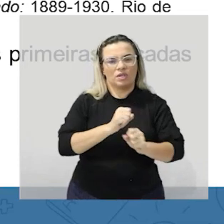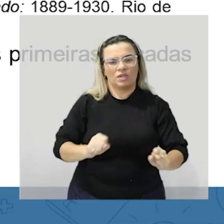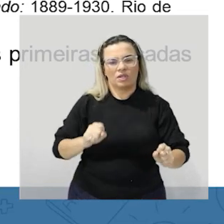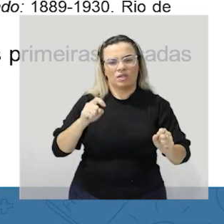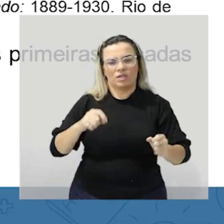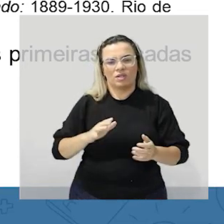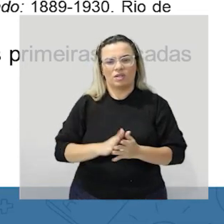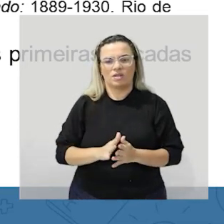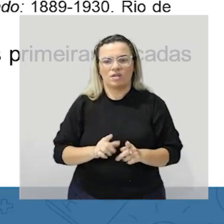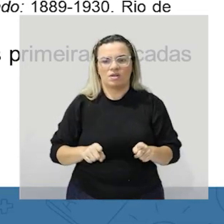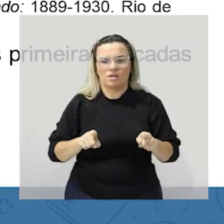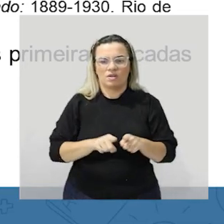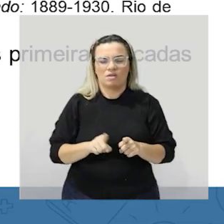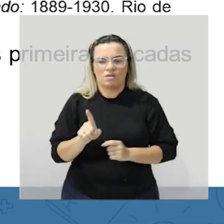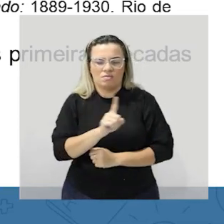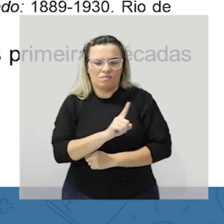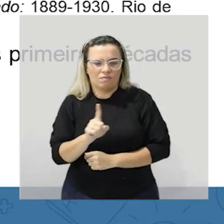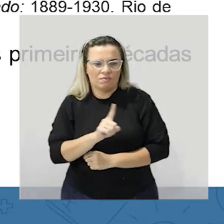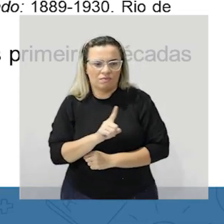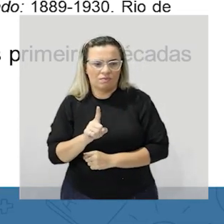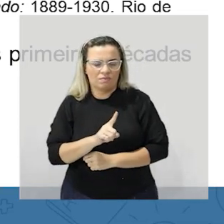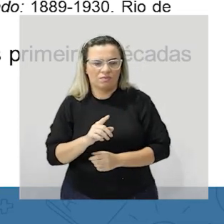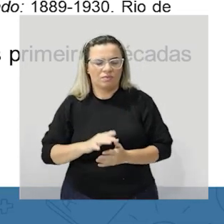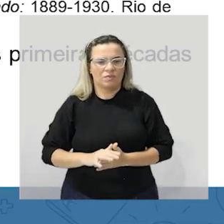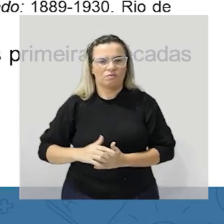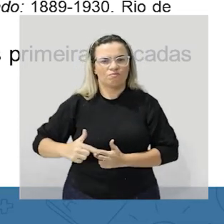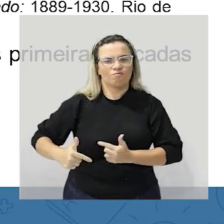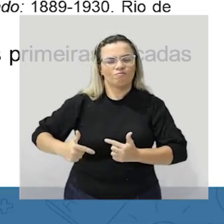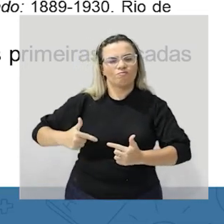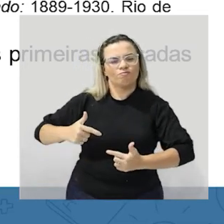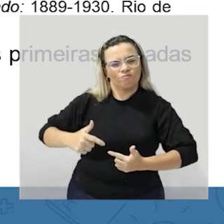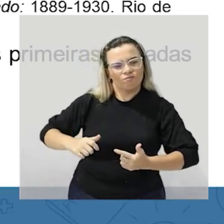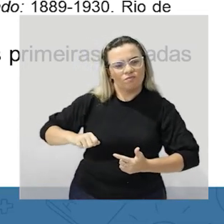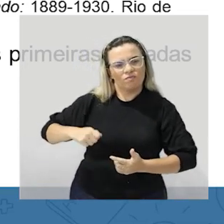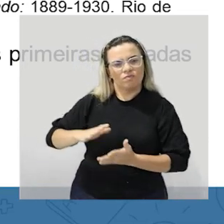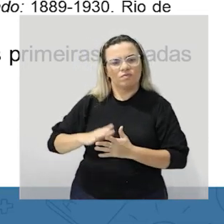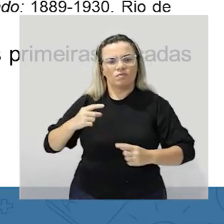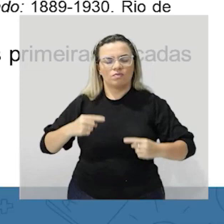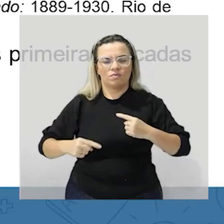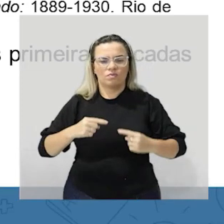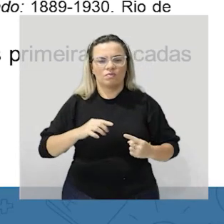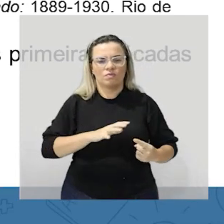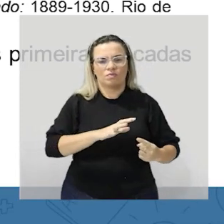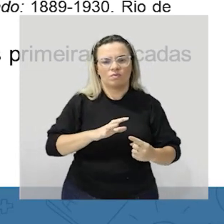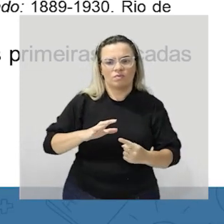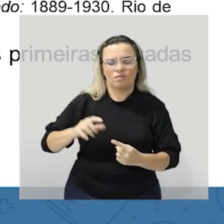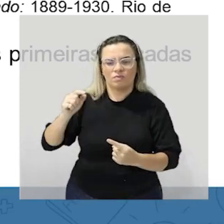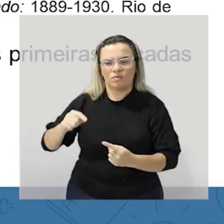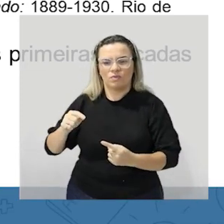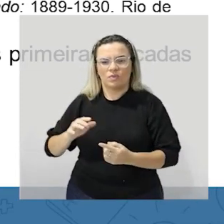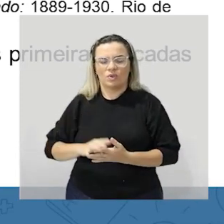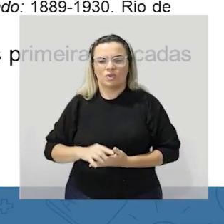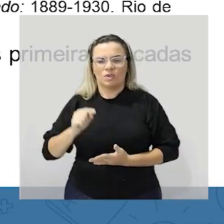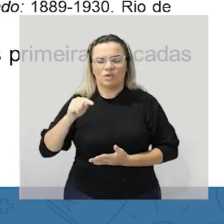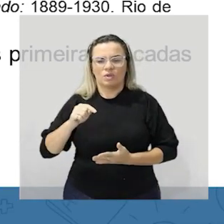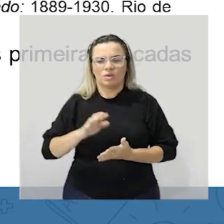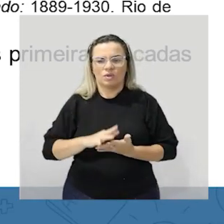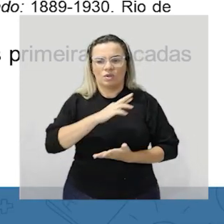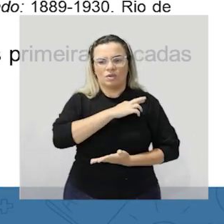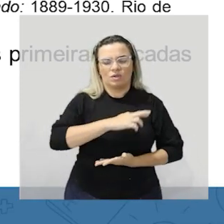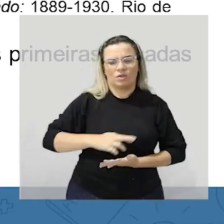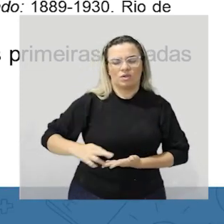não deixaram, apesar disso, de agir politicamente e de influir decisivamente